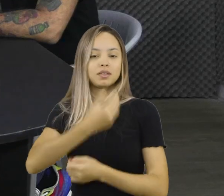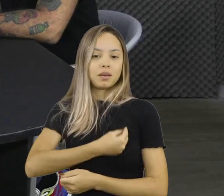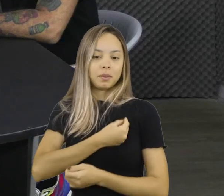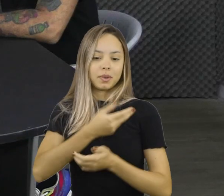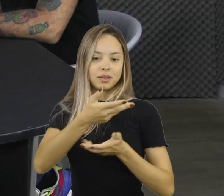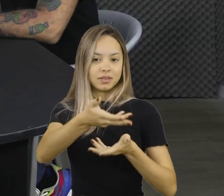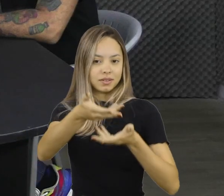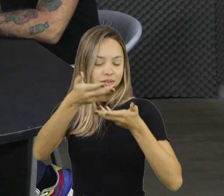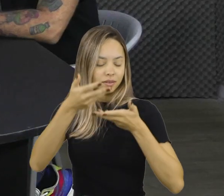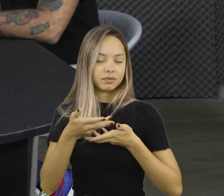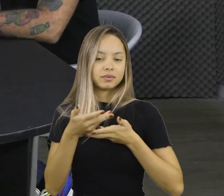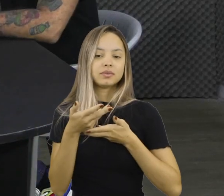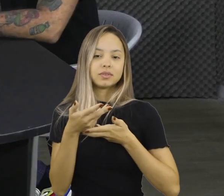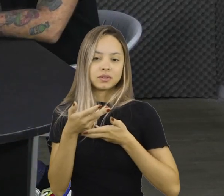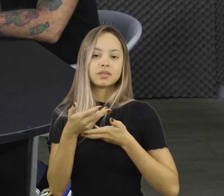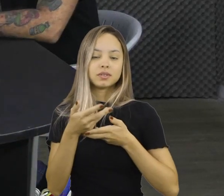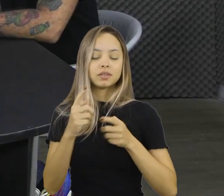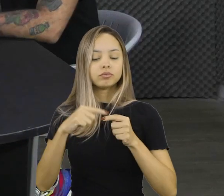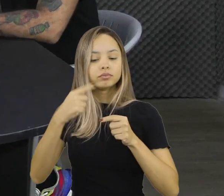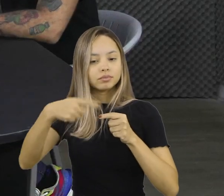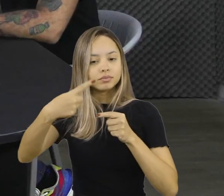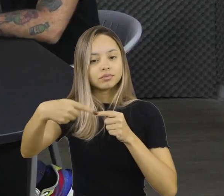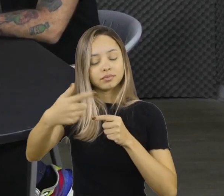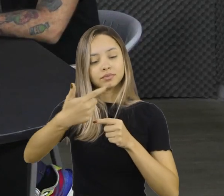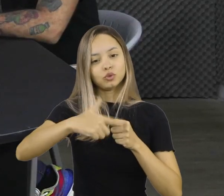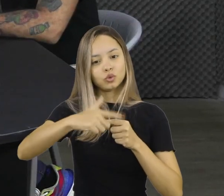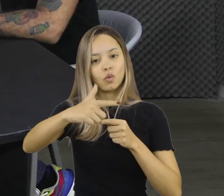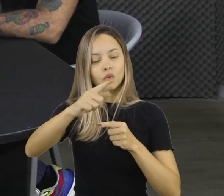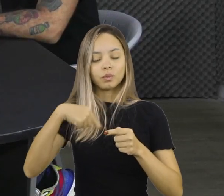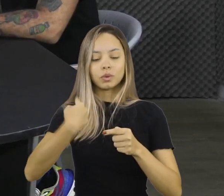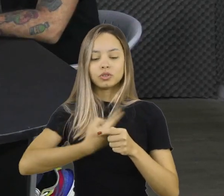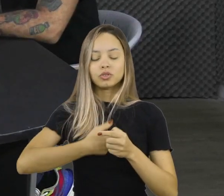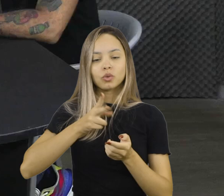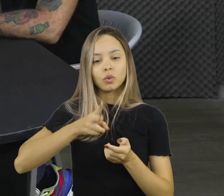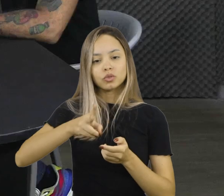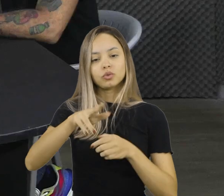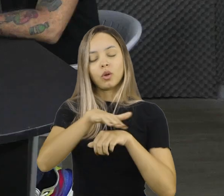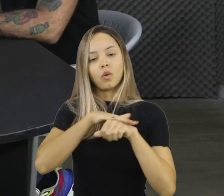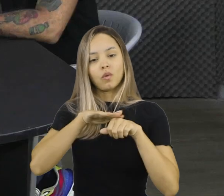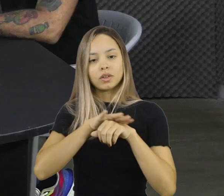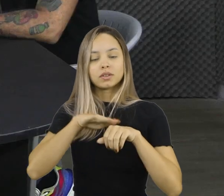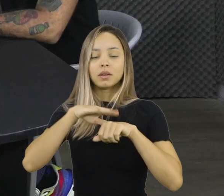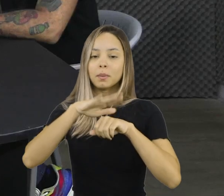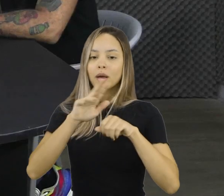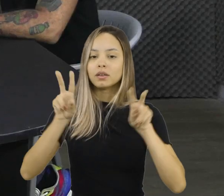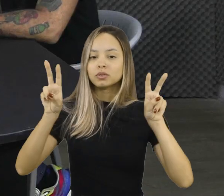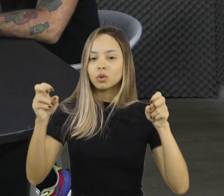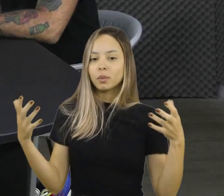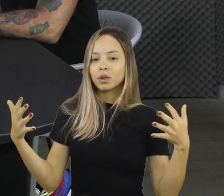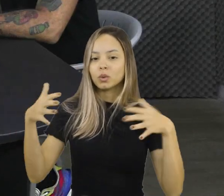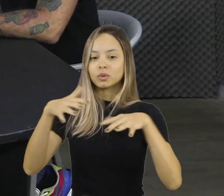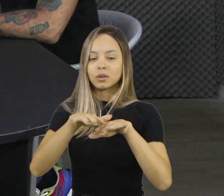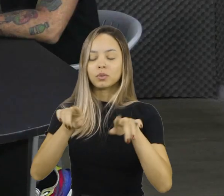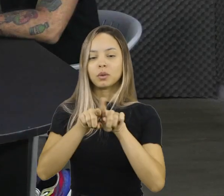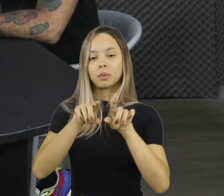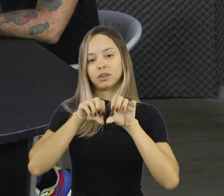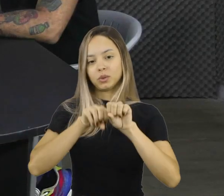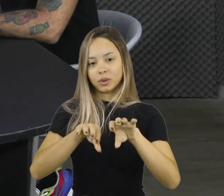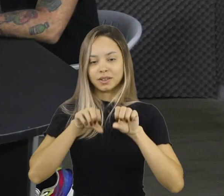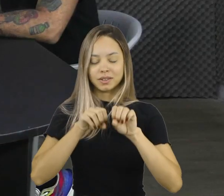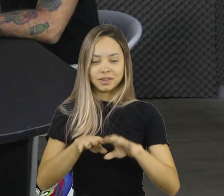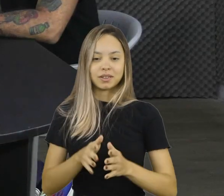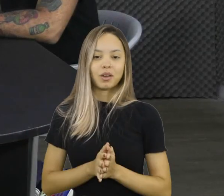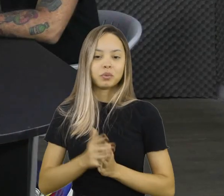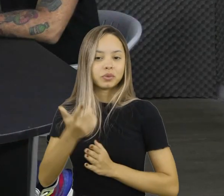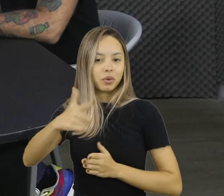que a gente possa recebê-la em outros momentos pra gente conversar mais sobre inclusão a gente conversar mais sobre educação então Mais uma vez